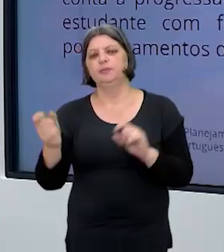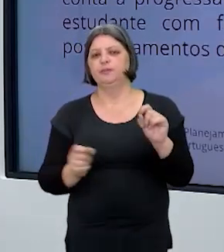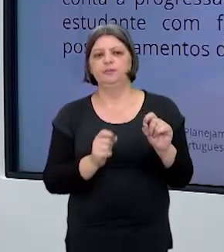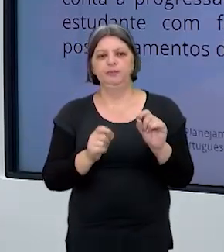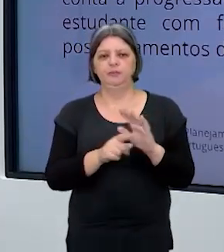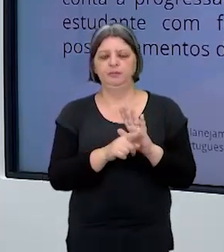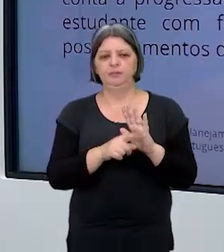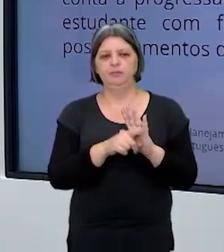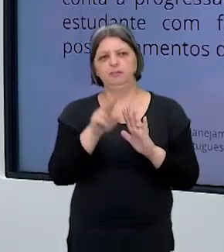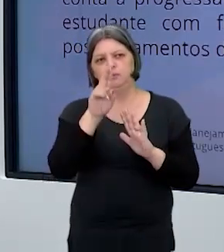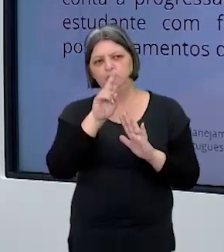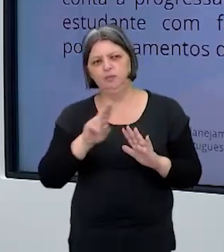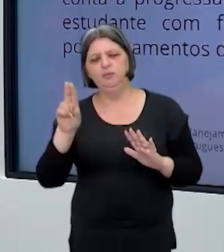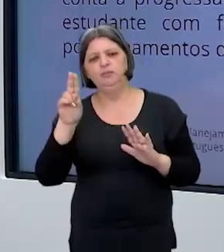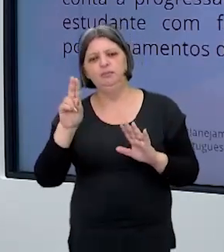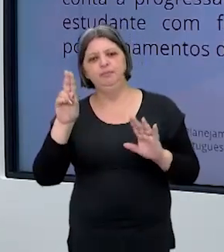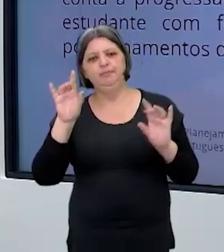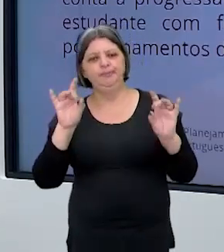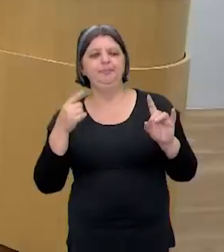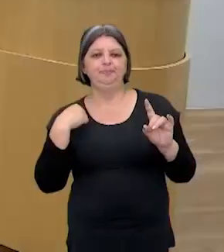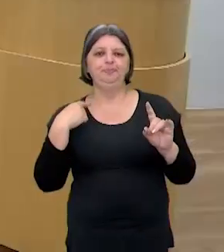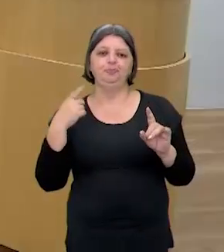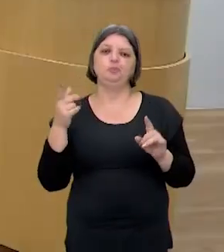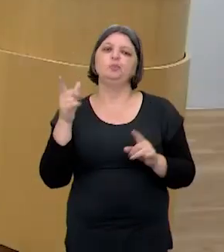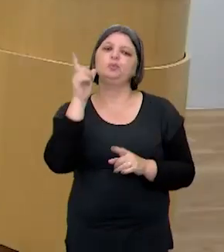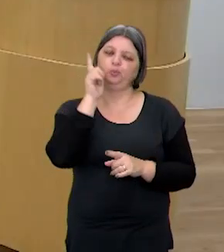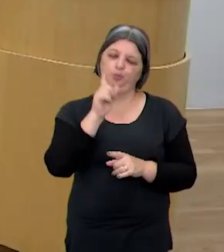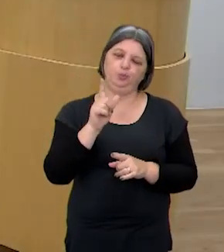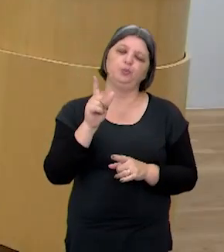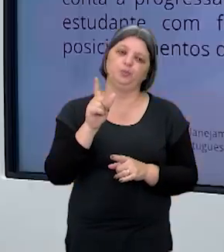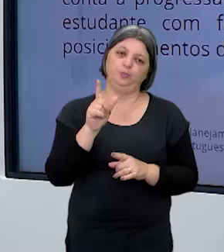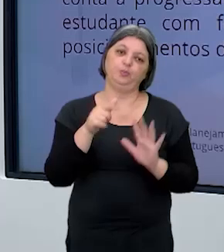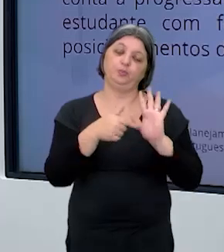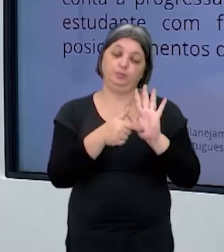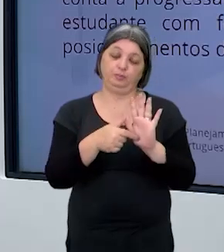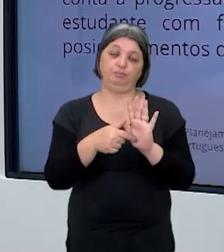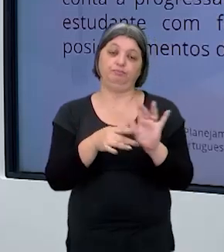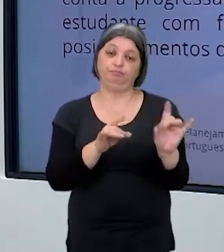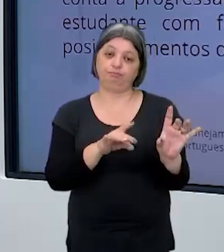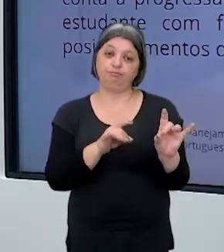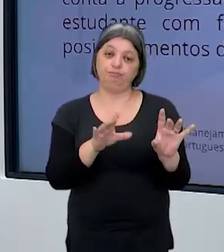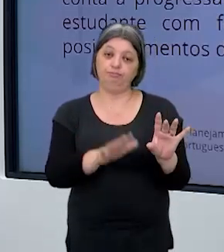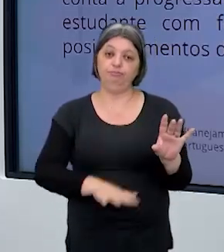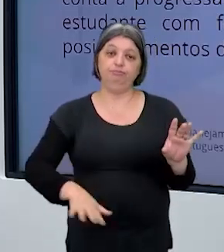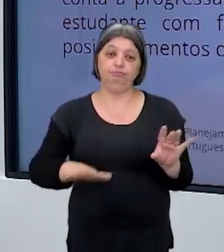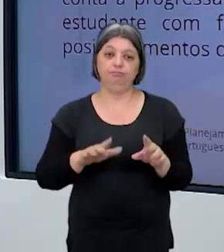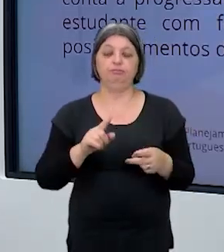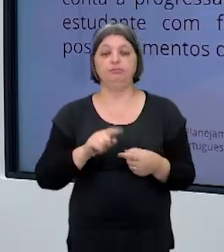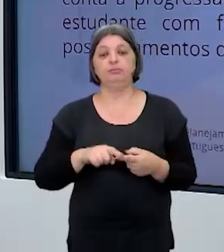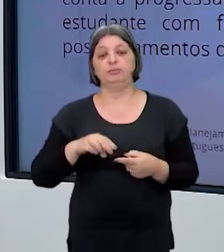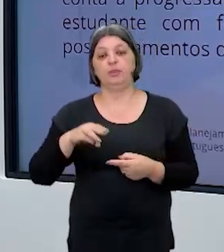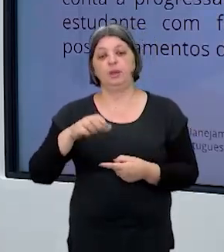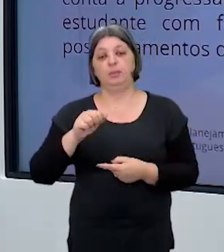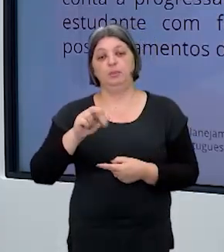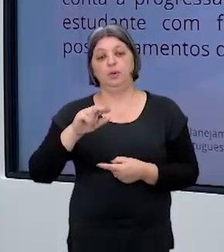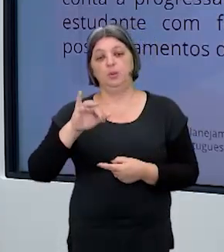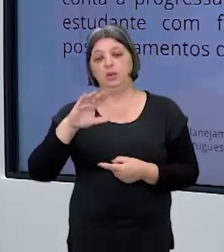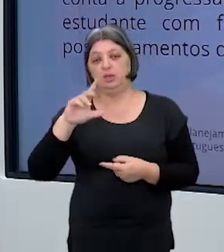essa questão que eles conseguiram trazer especialistas da área, né, Andreia? Então, eles trouxeram Maurício de